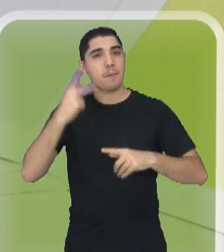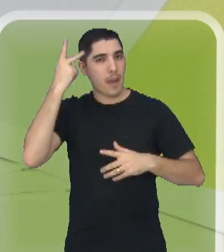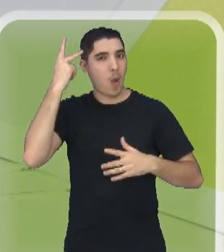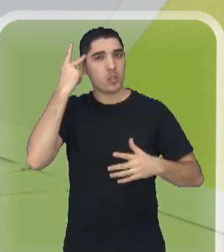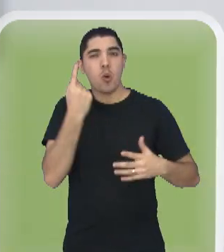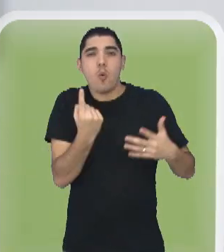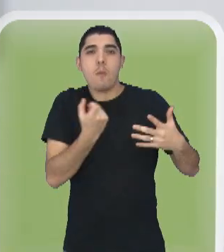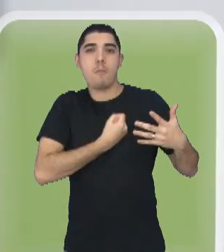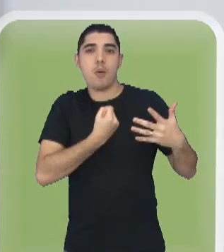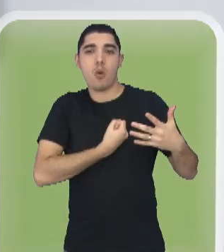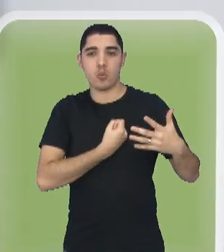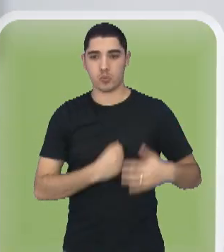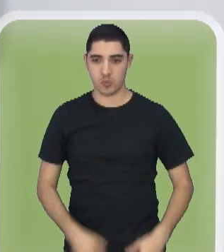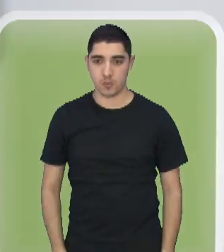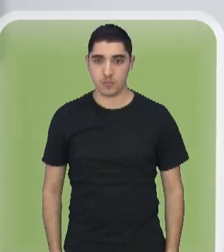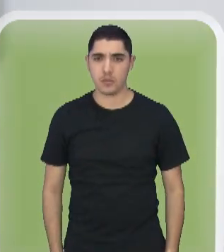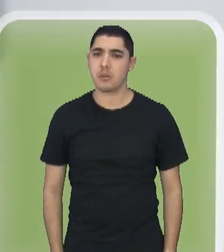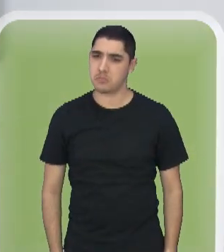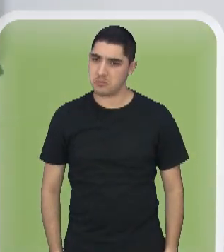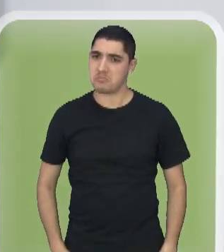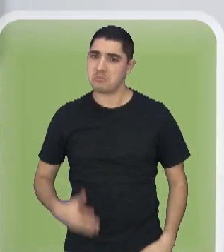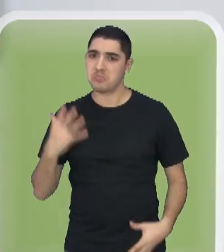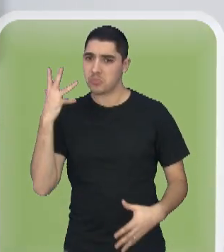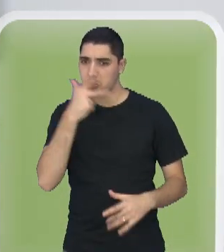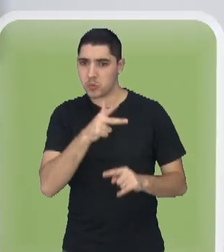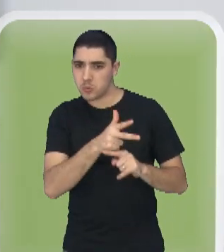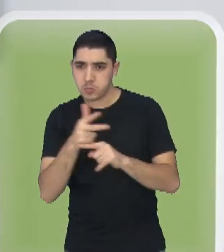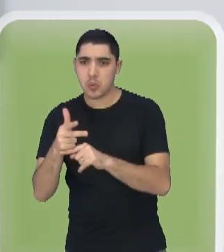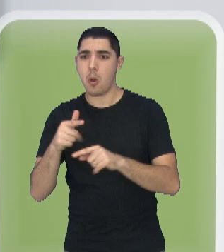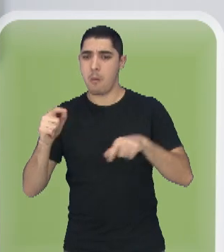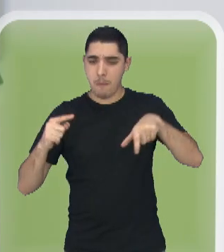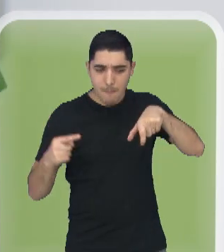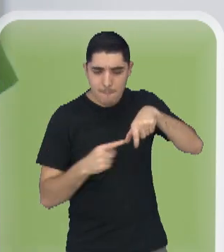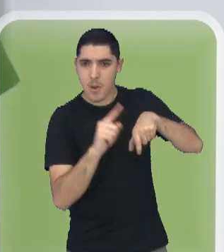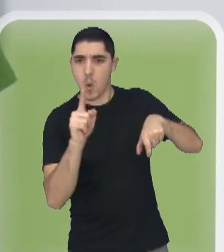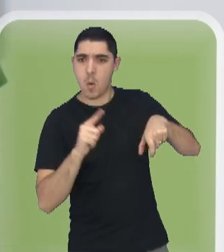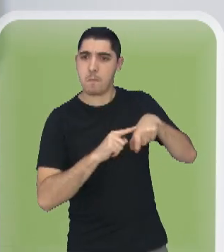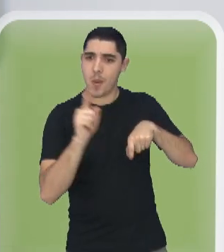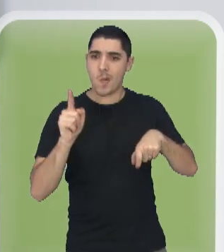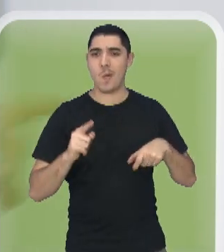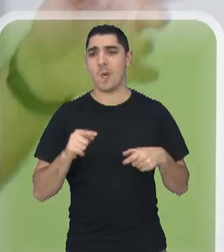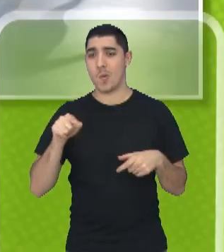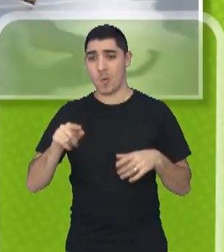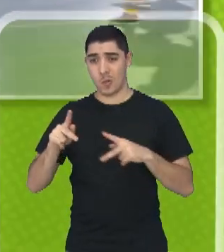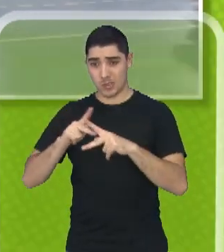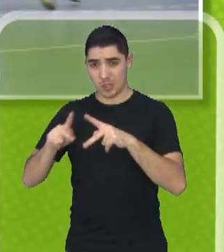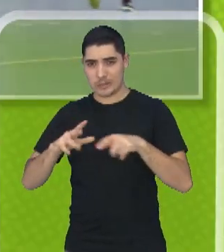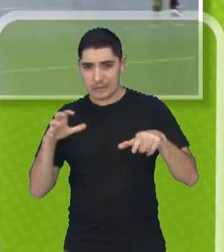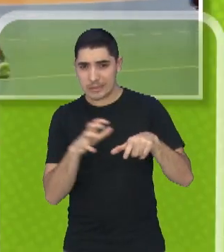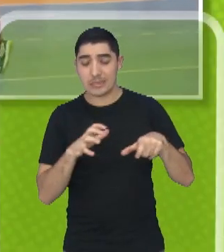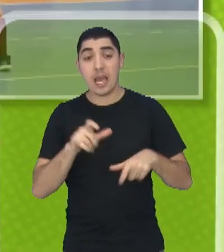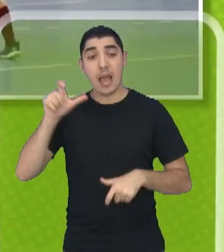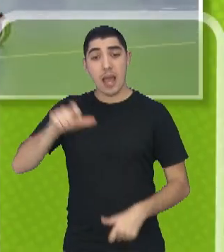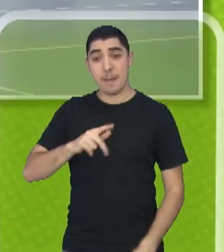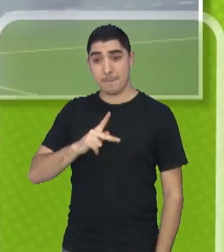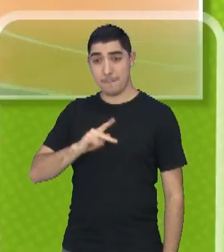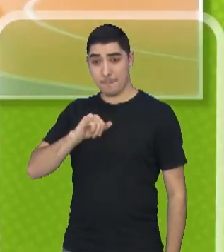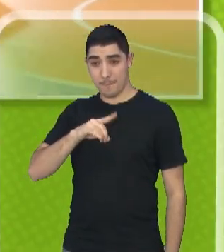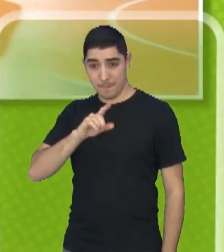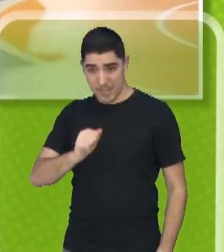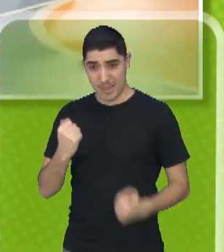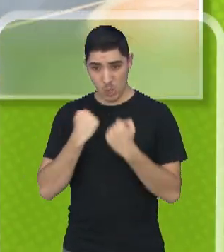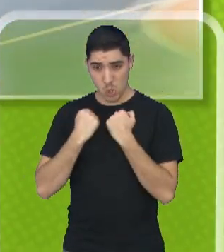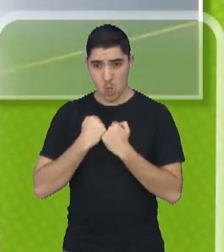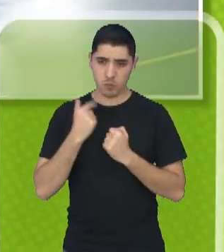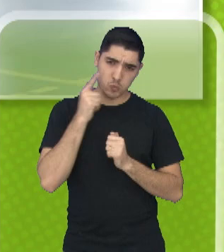Brunão. Ah, bons lances, né? Bom. Bola na trave, o São José pressionou bastante. A menina do Pina fez duas boas defesas no final. Sim, ali.